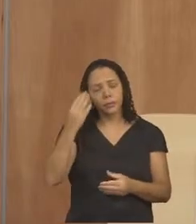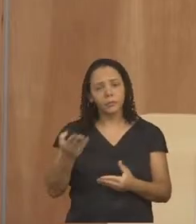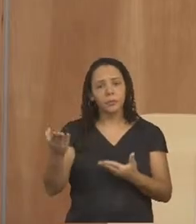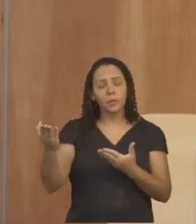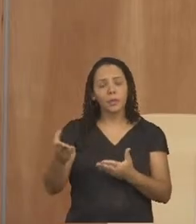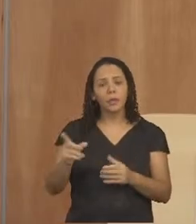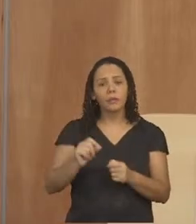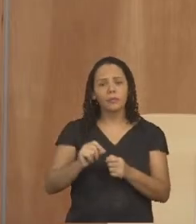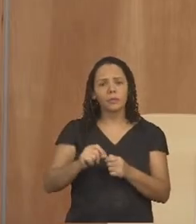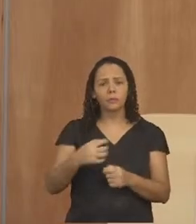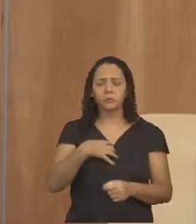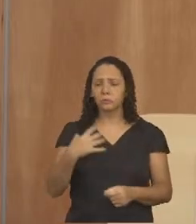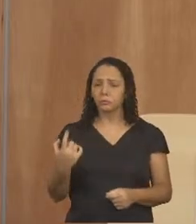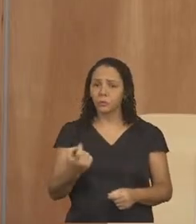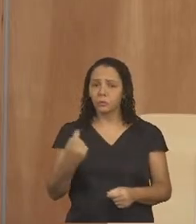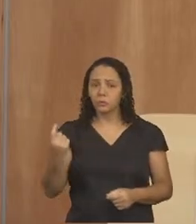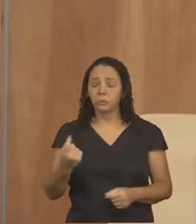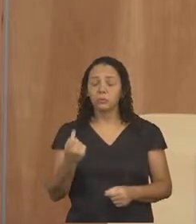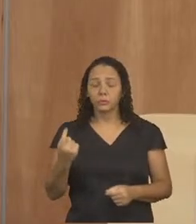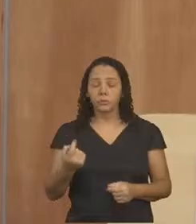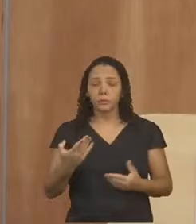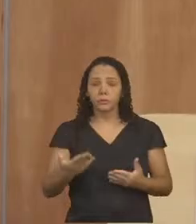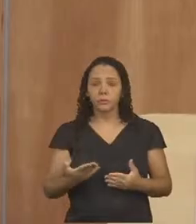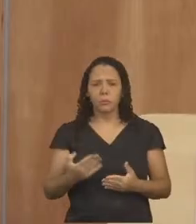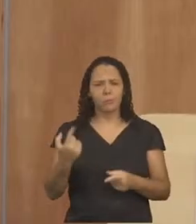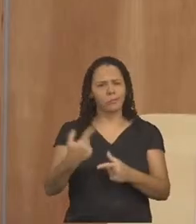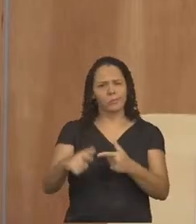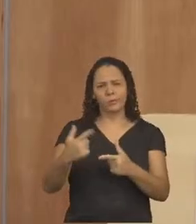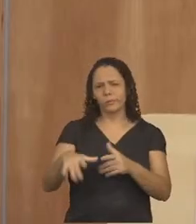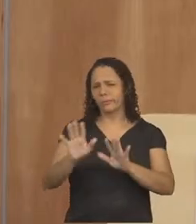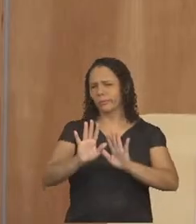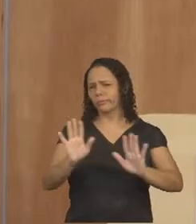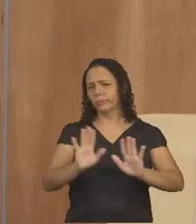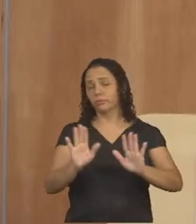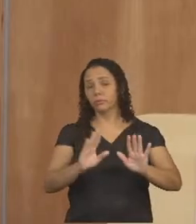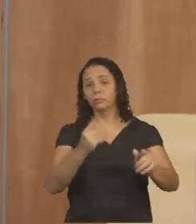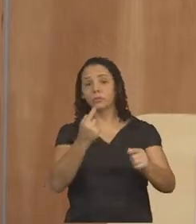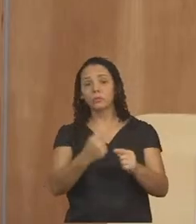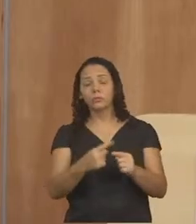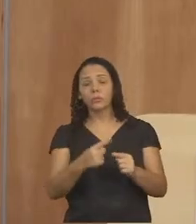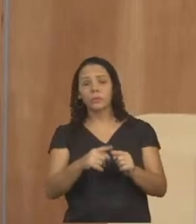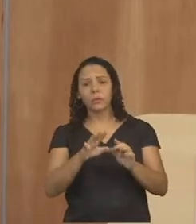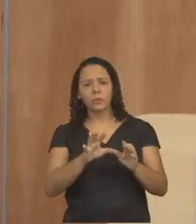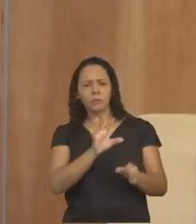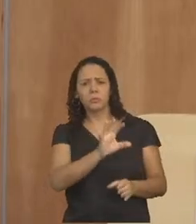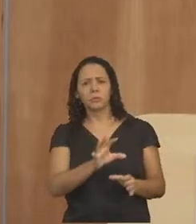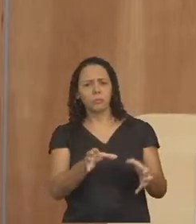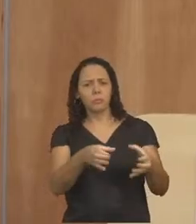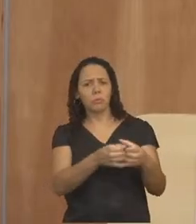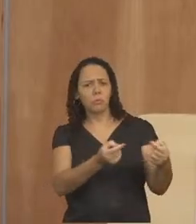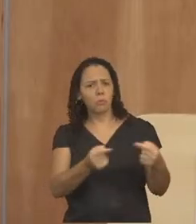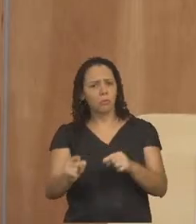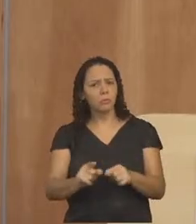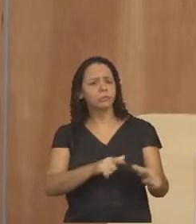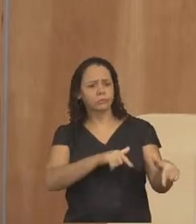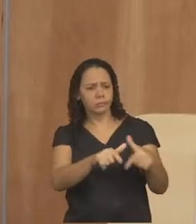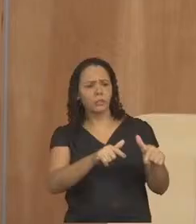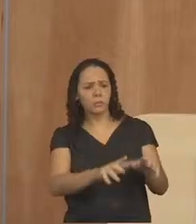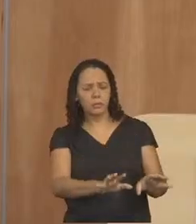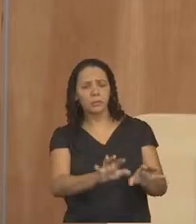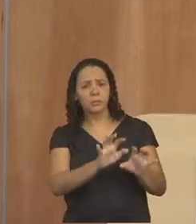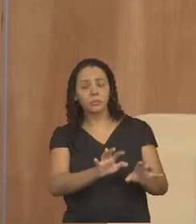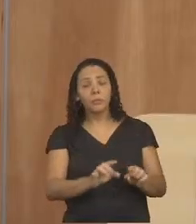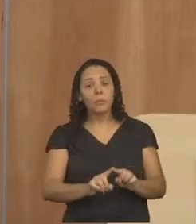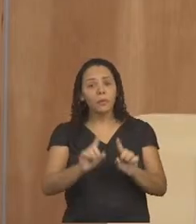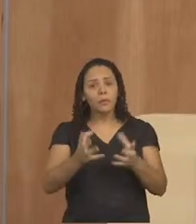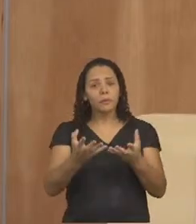maneira solo. Isso, para mim, não há nenhum problema, porque é assim que a oposição tem que funcionar, né? Eu só gostaria que as ideias que